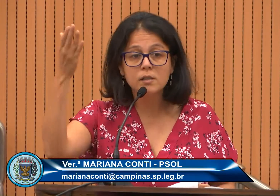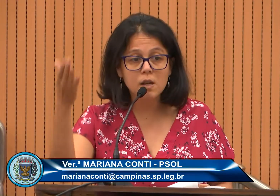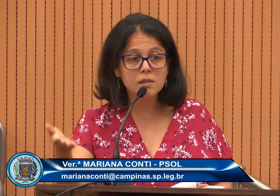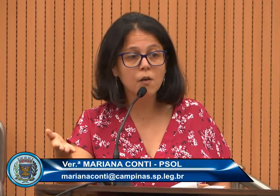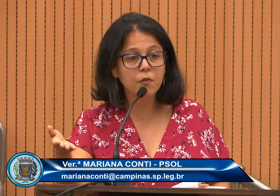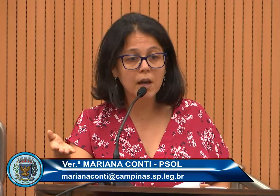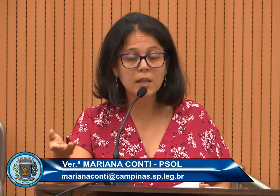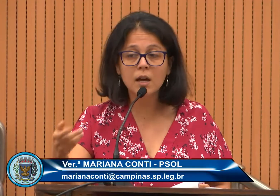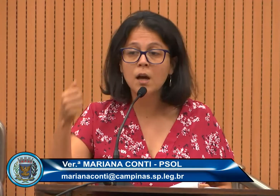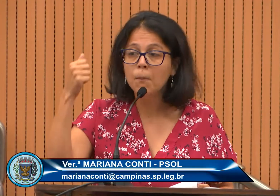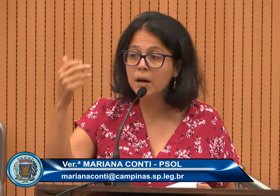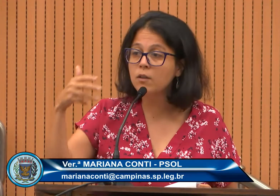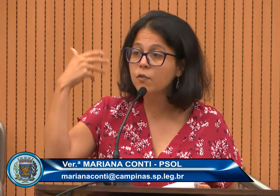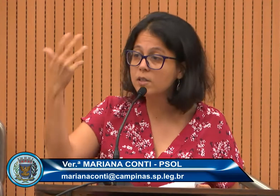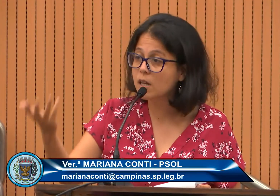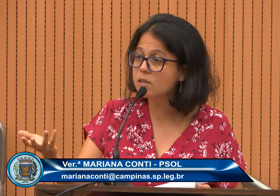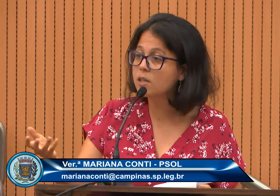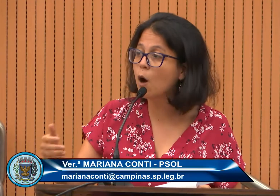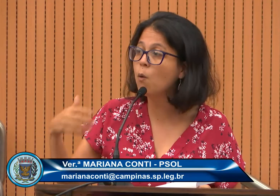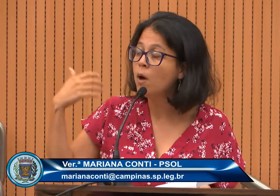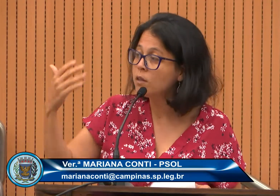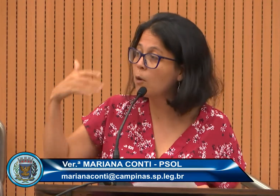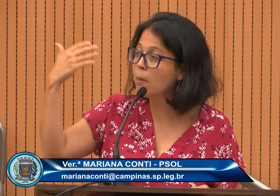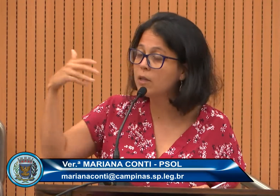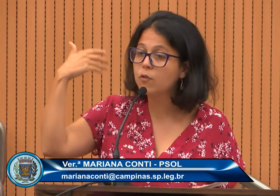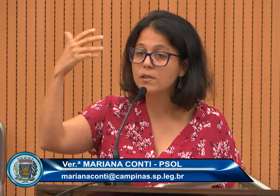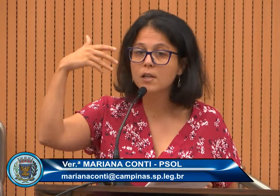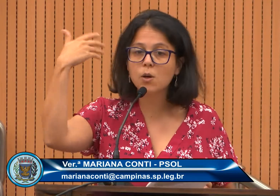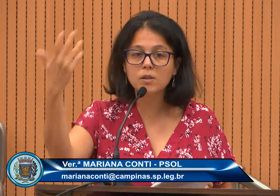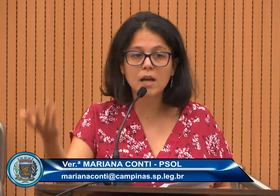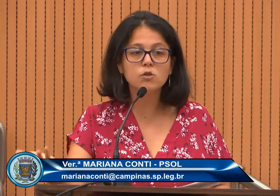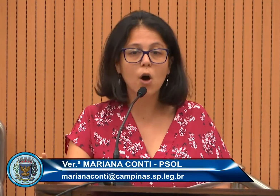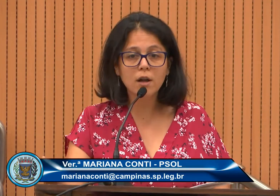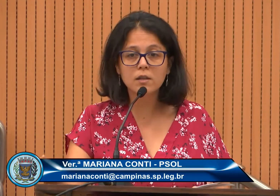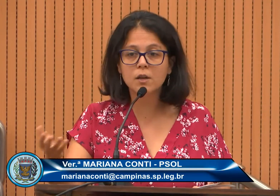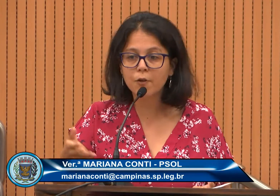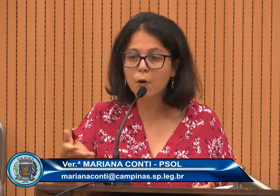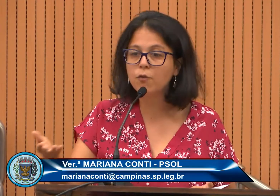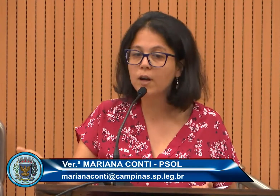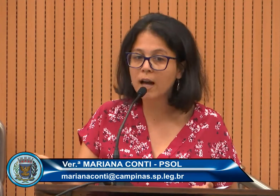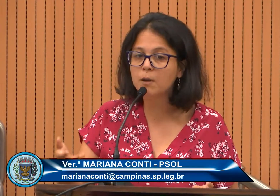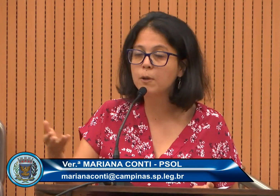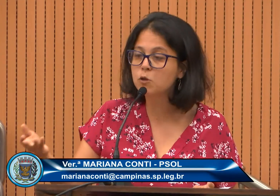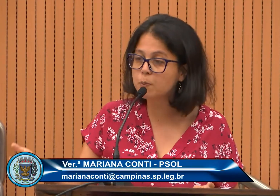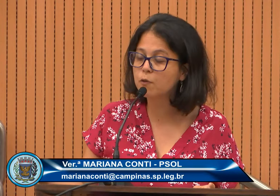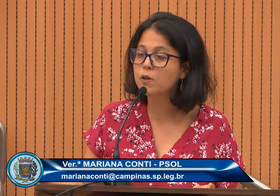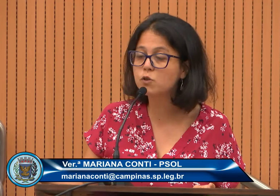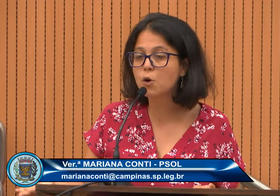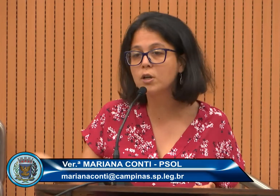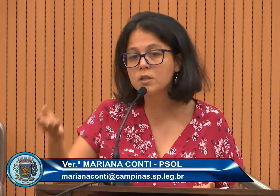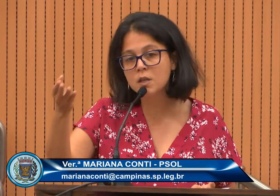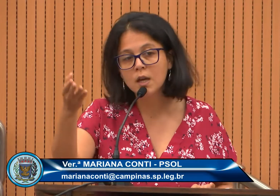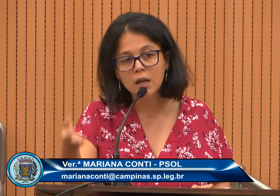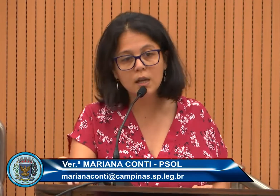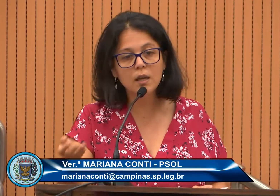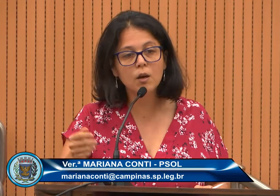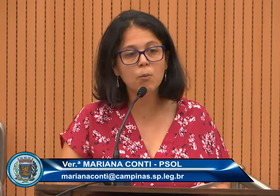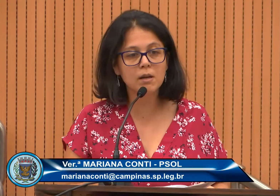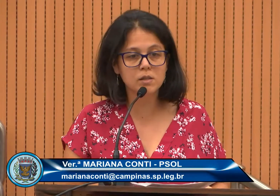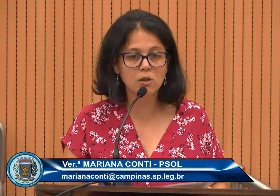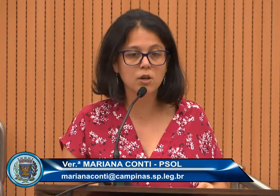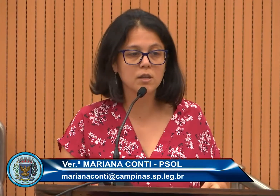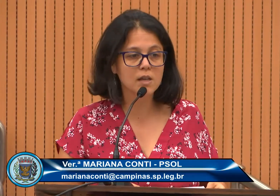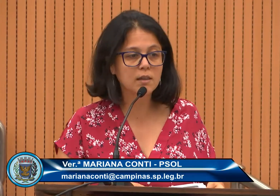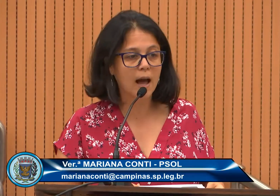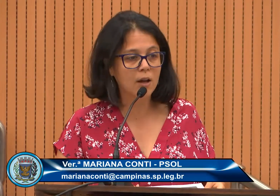22, sexta-feira, manifestação, tem uma manifestação às 10 horas, que foi convocada pelos professores, e